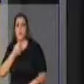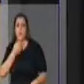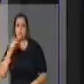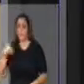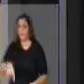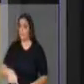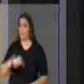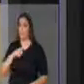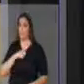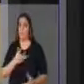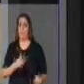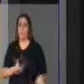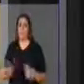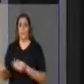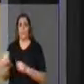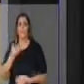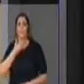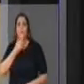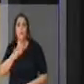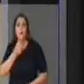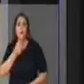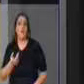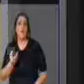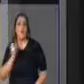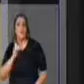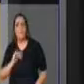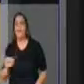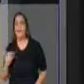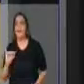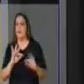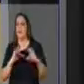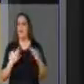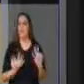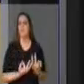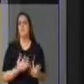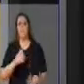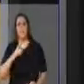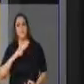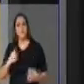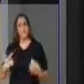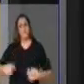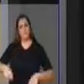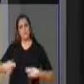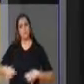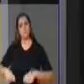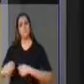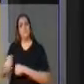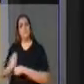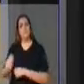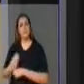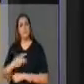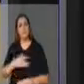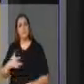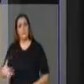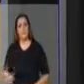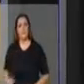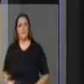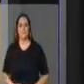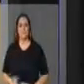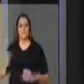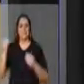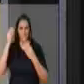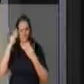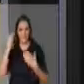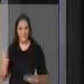tem muitos homens, donos de família, pais, filhos, que precisam se precaver. Obrigada.